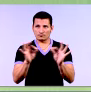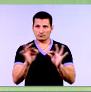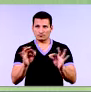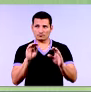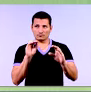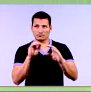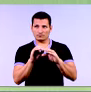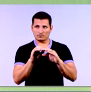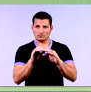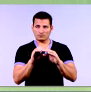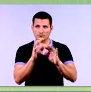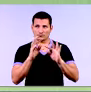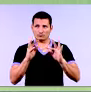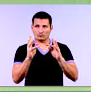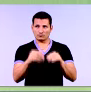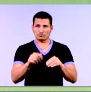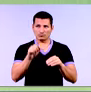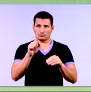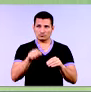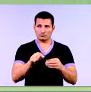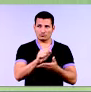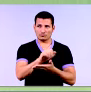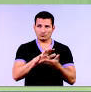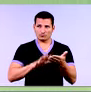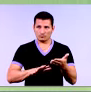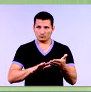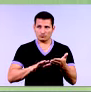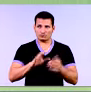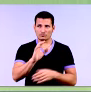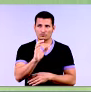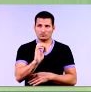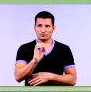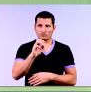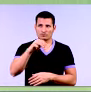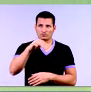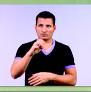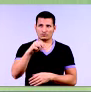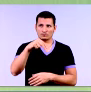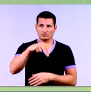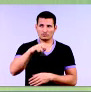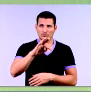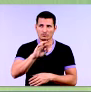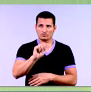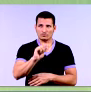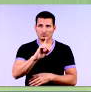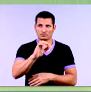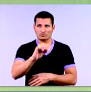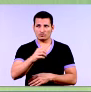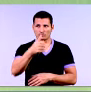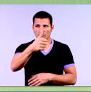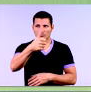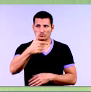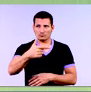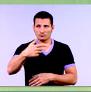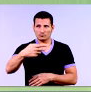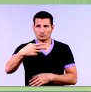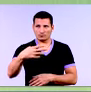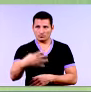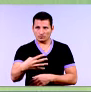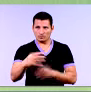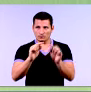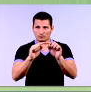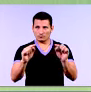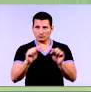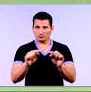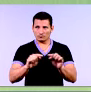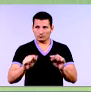item, tudo é um texto comentado. Ou seja, a primeira, a segunda, a terceira e a quarta linha